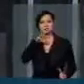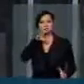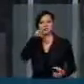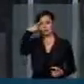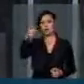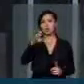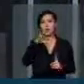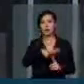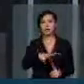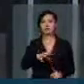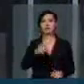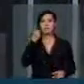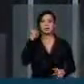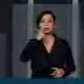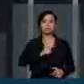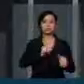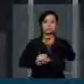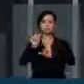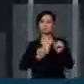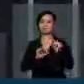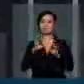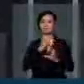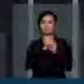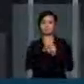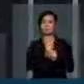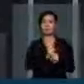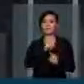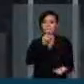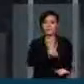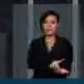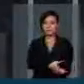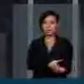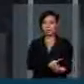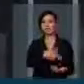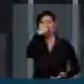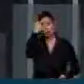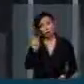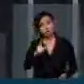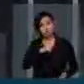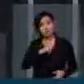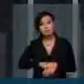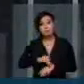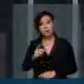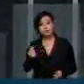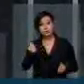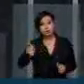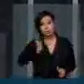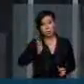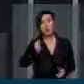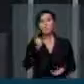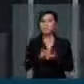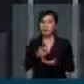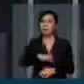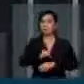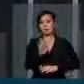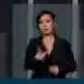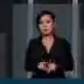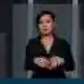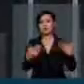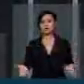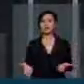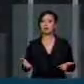tributária radical no nosso país, em quem tem mais paga mais. Tudo isso faz parte desse elenco, contra